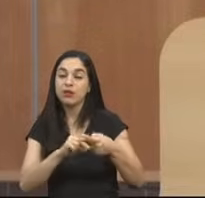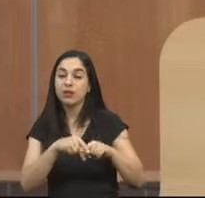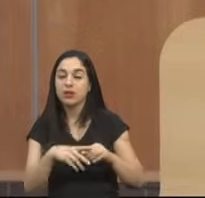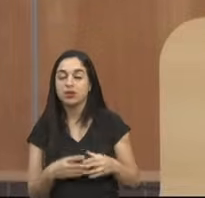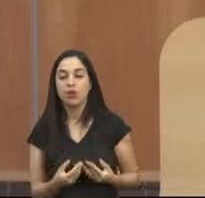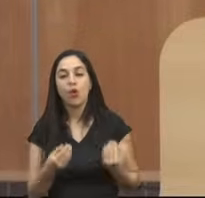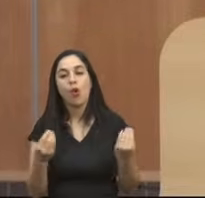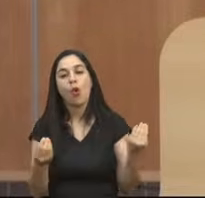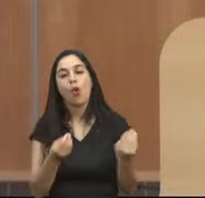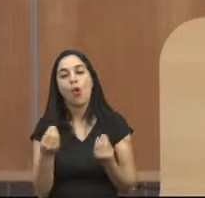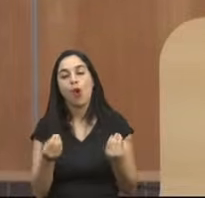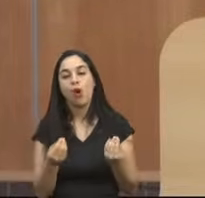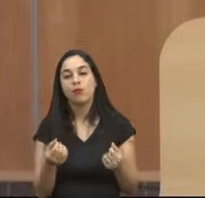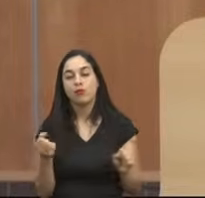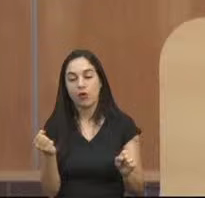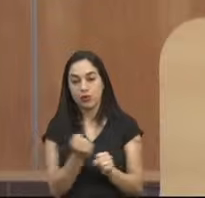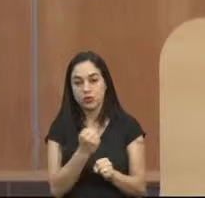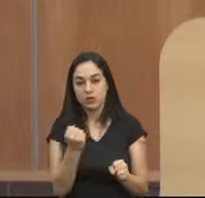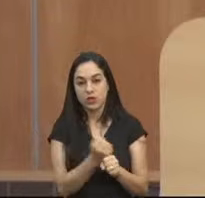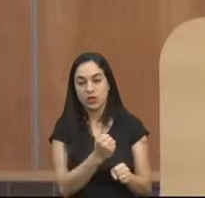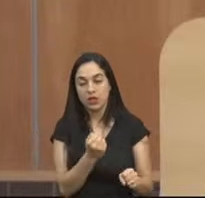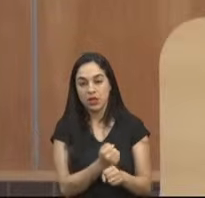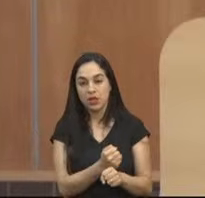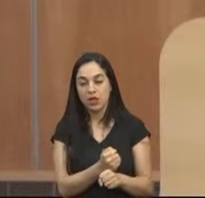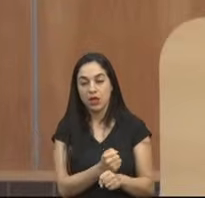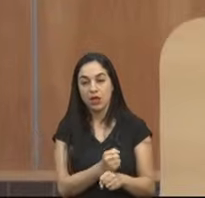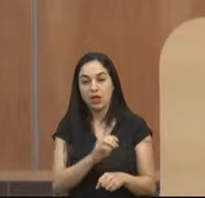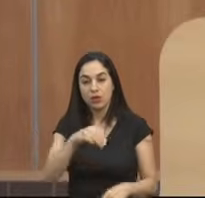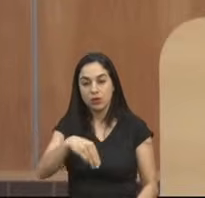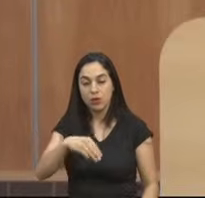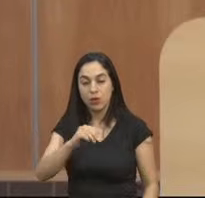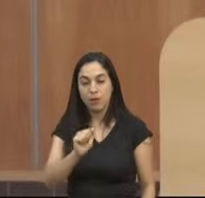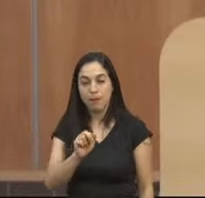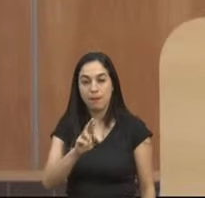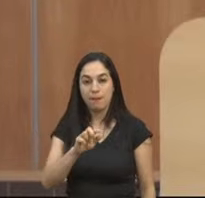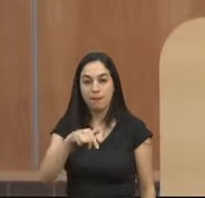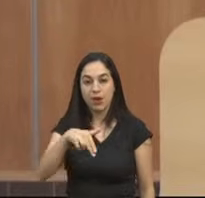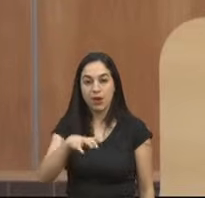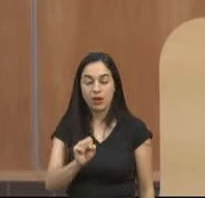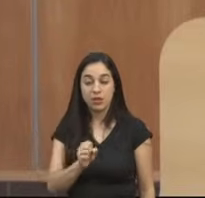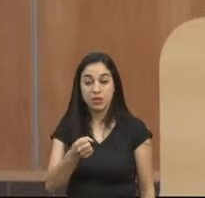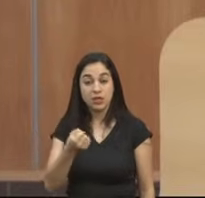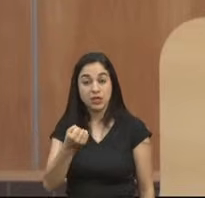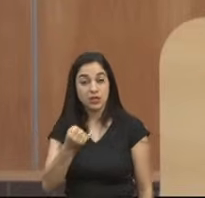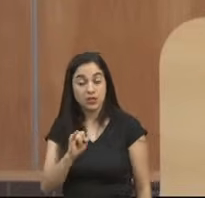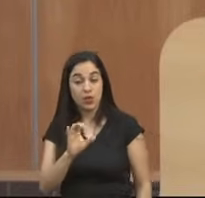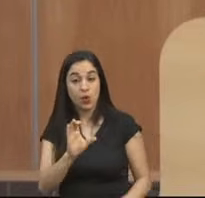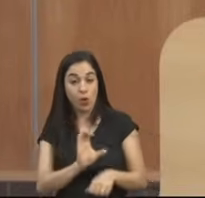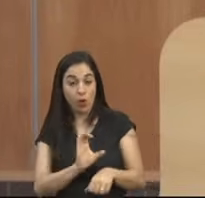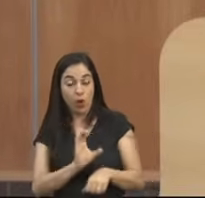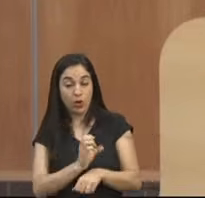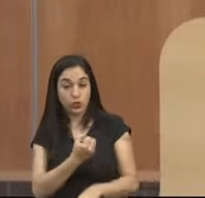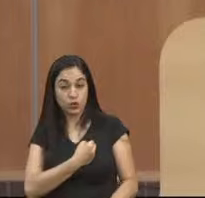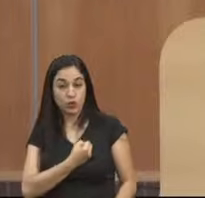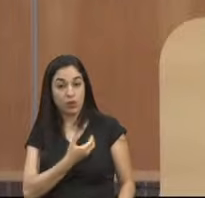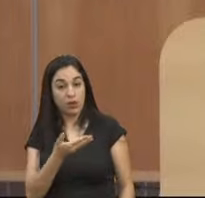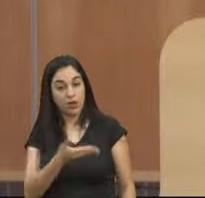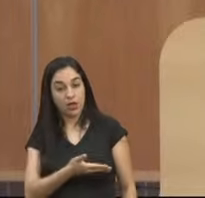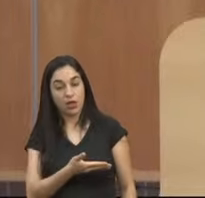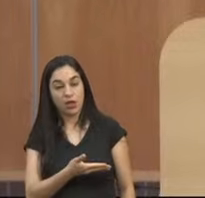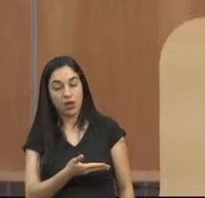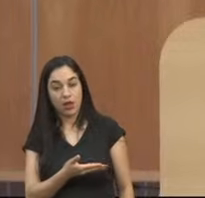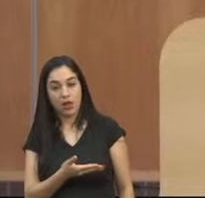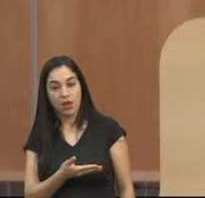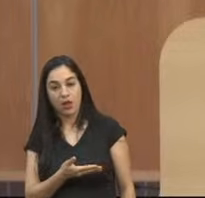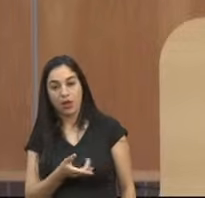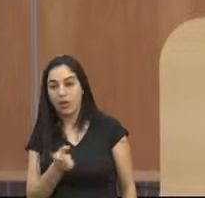você vai construir uma unidade básica no Jardim do Marquês se o código da ação que foi passada, que está prevista para essa finalidade,